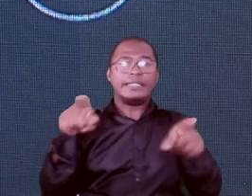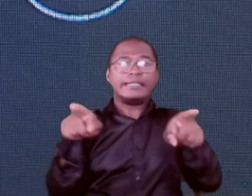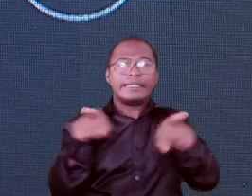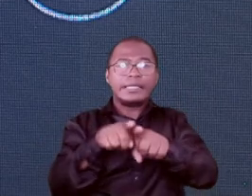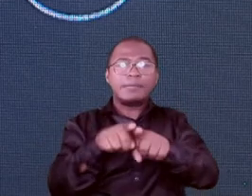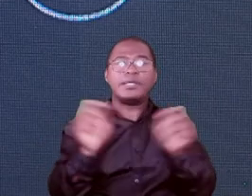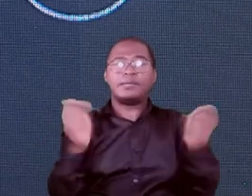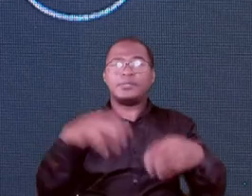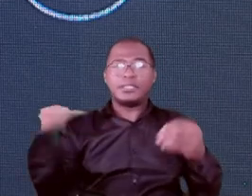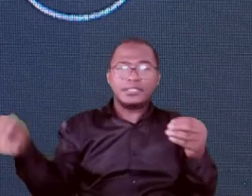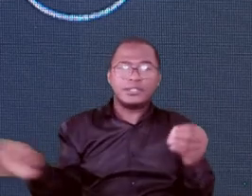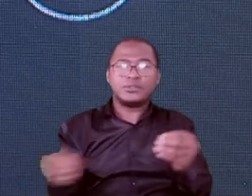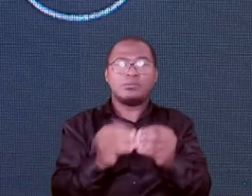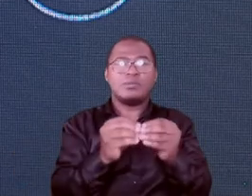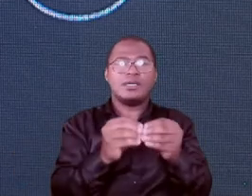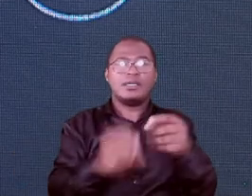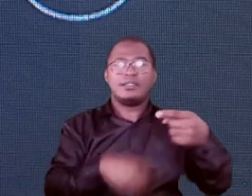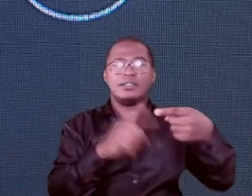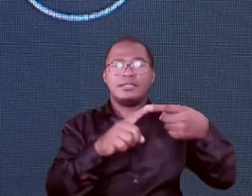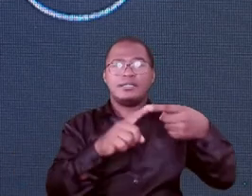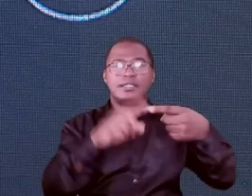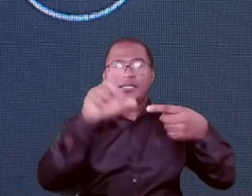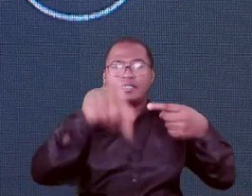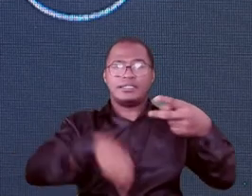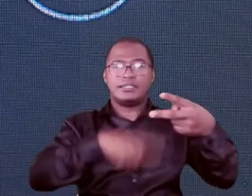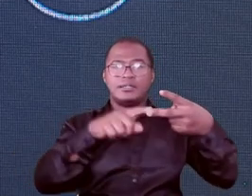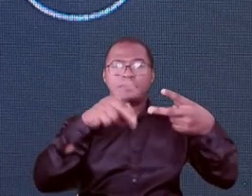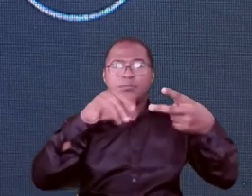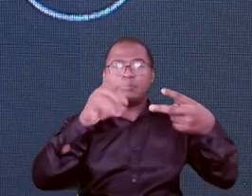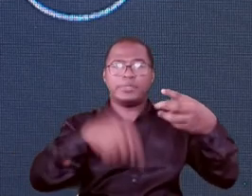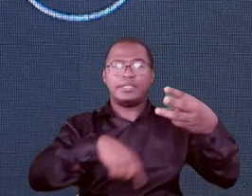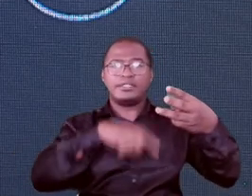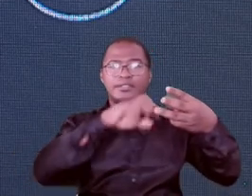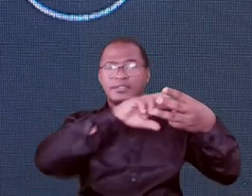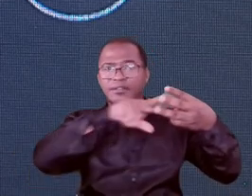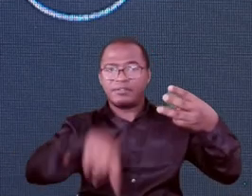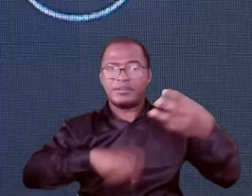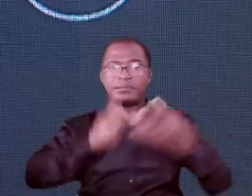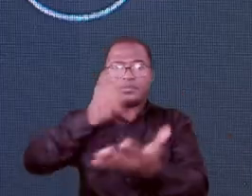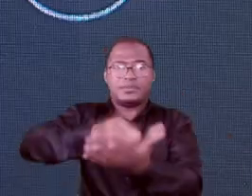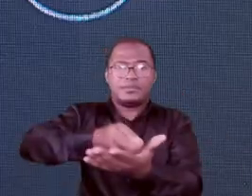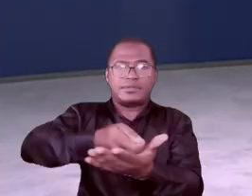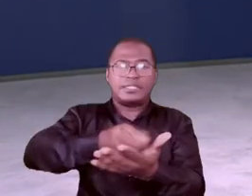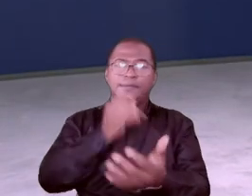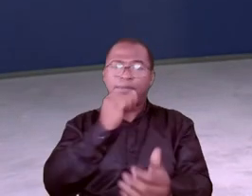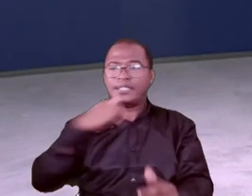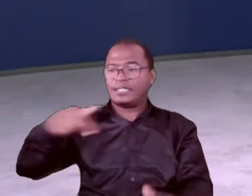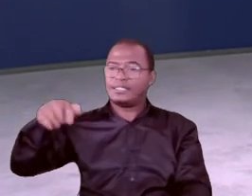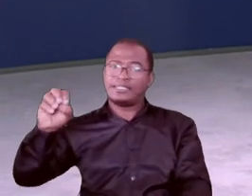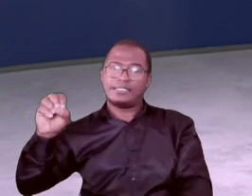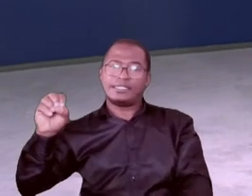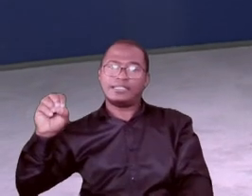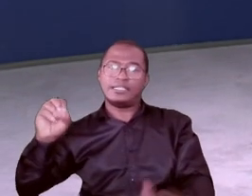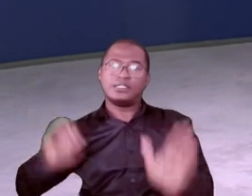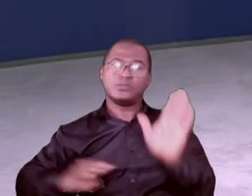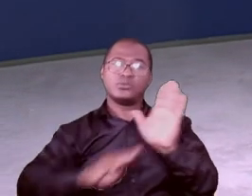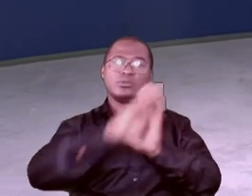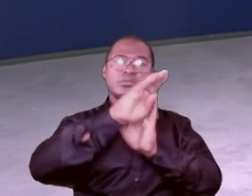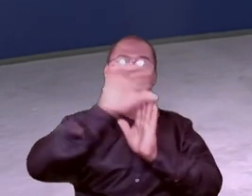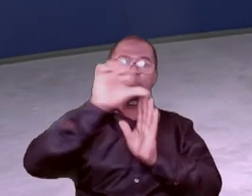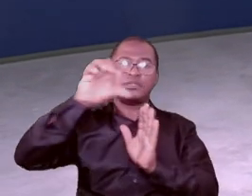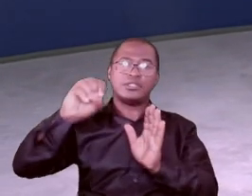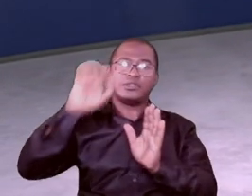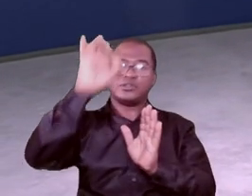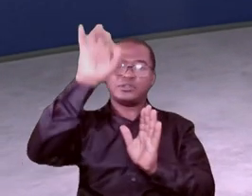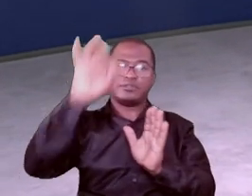eu coloco pics Digamos que eu tire você de 70 para 90 imagina o que que isso faz com teu higiene econômicos e